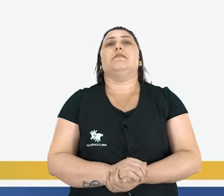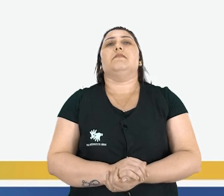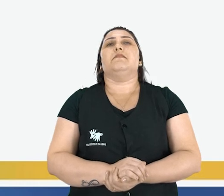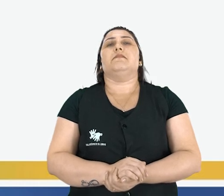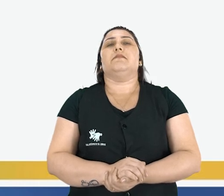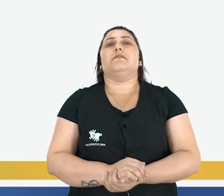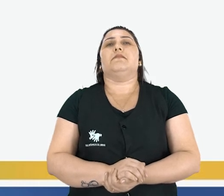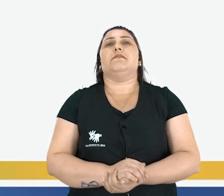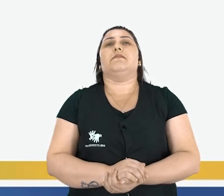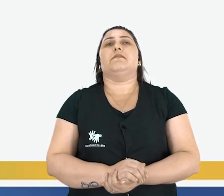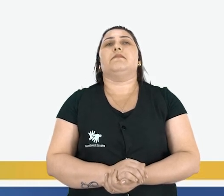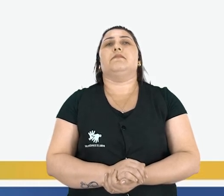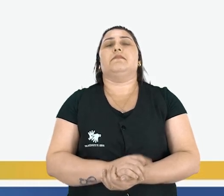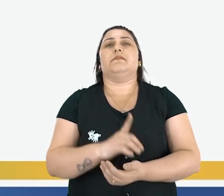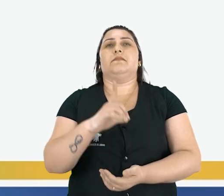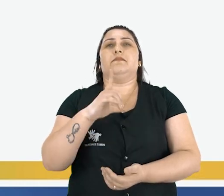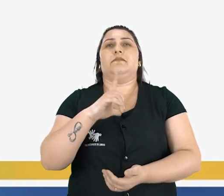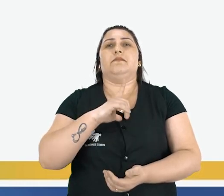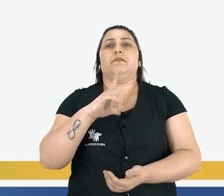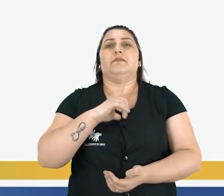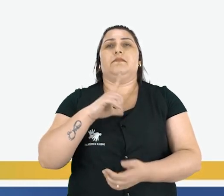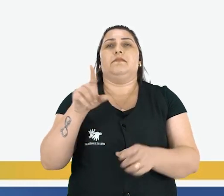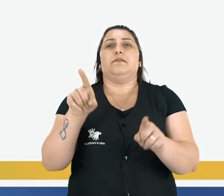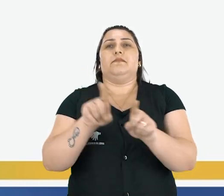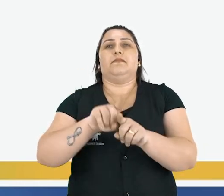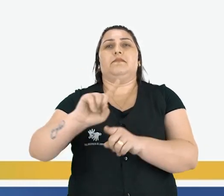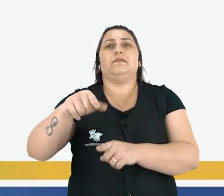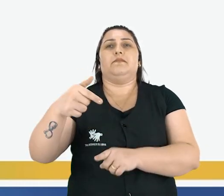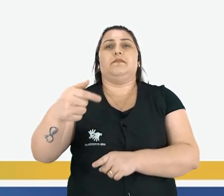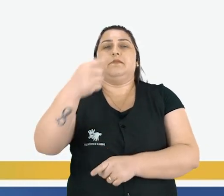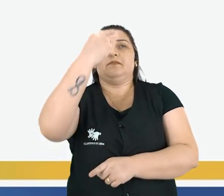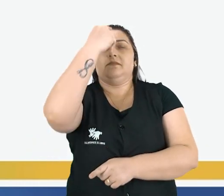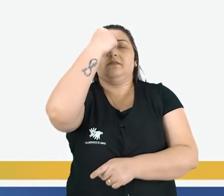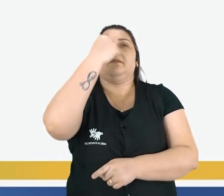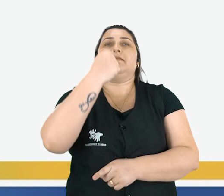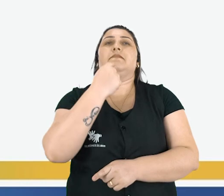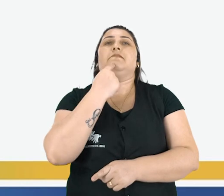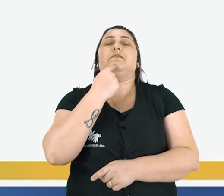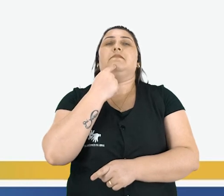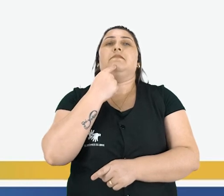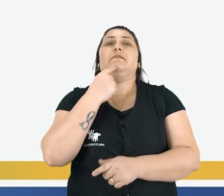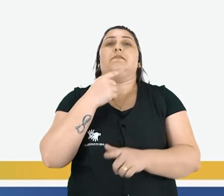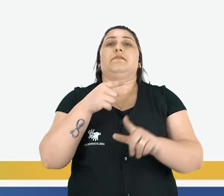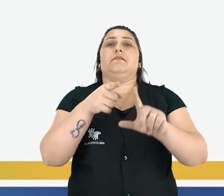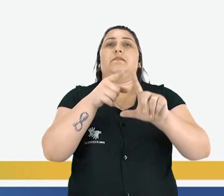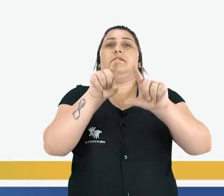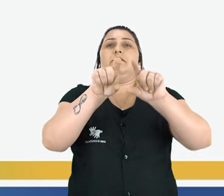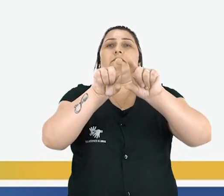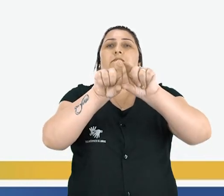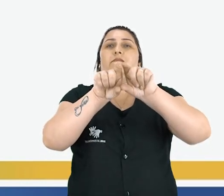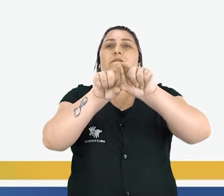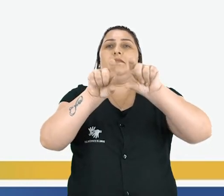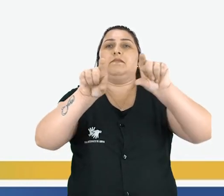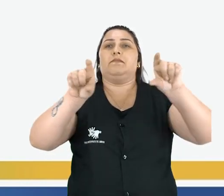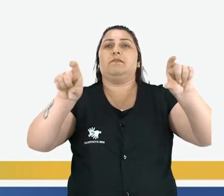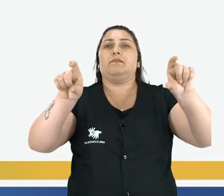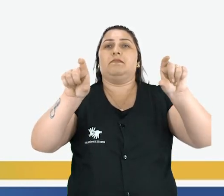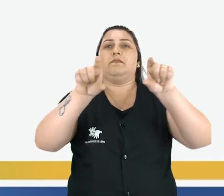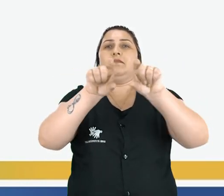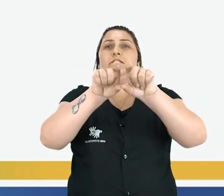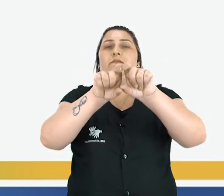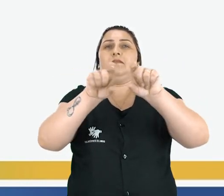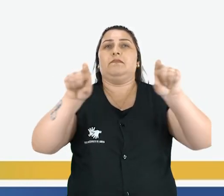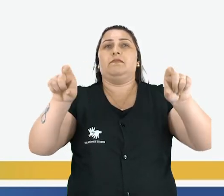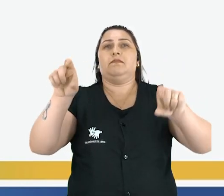vibra não é mesmo temos aí a palavra tesoura vamos escrever a próxima palavra régua